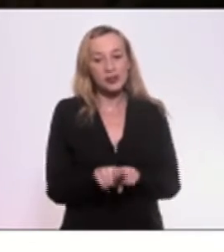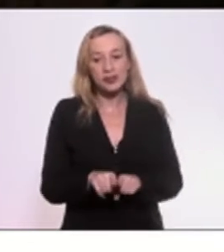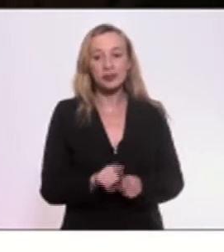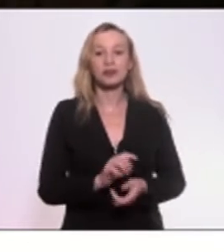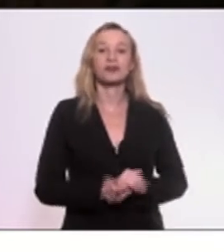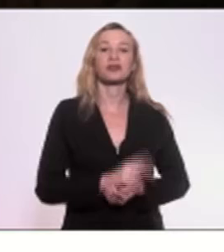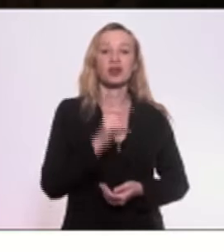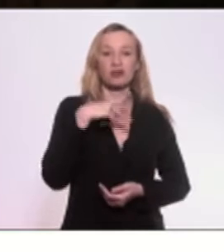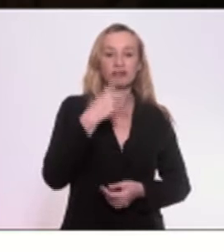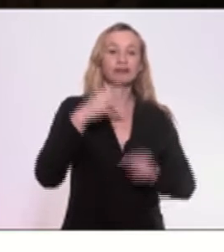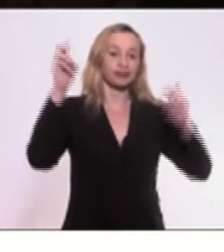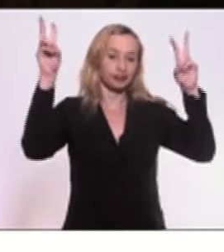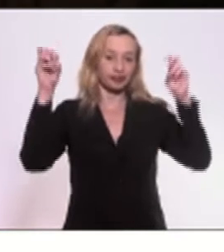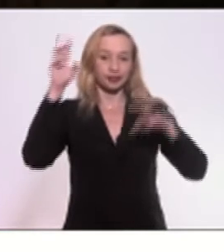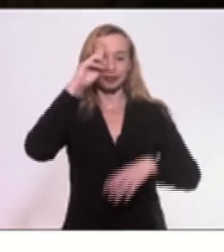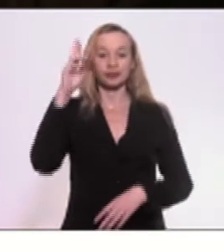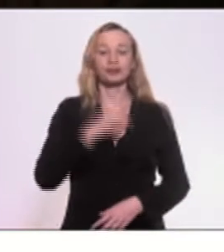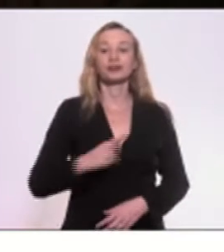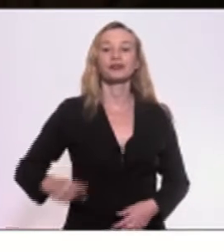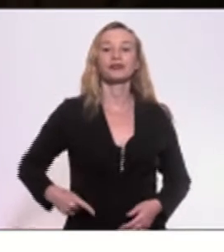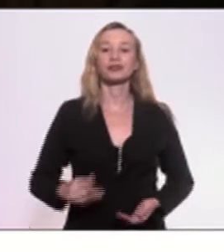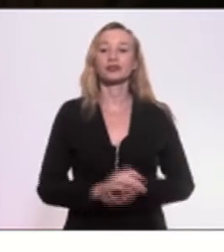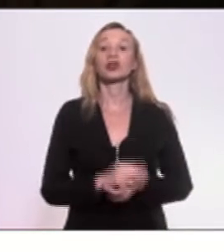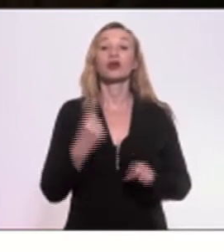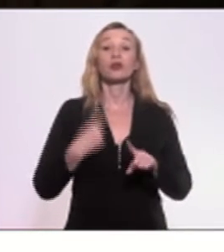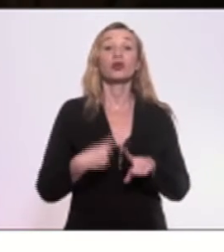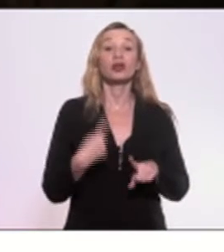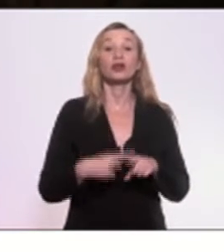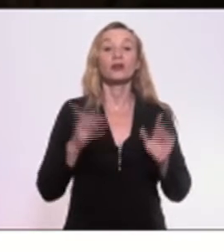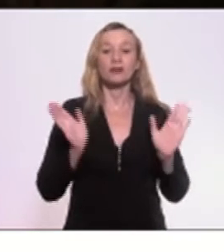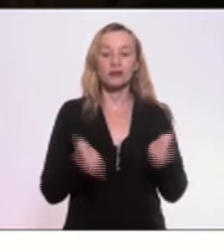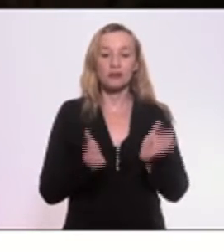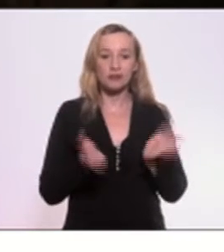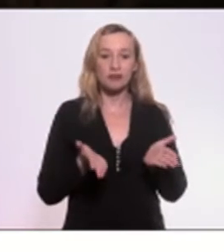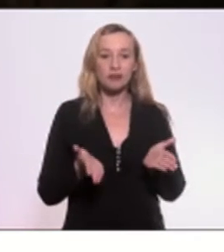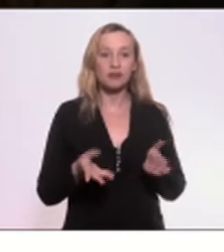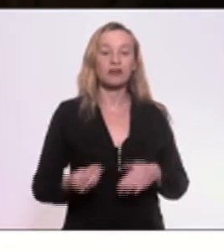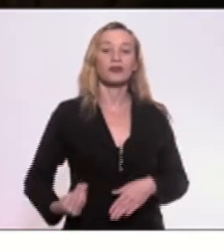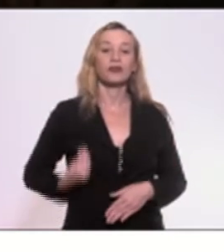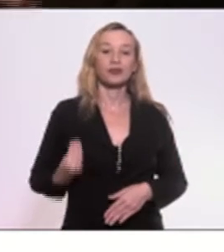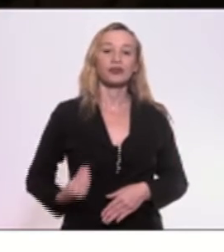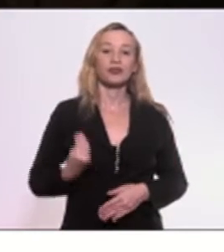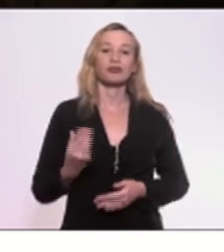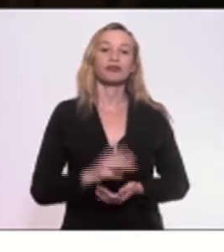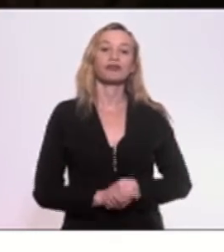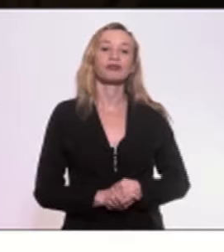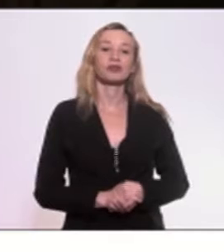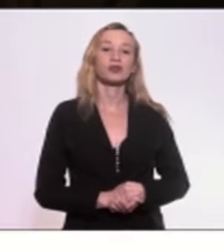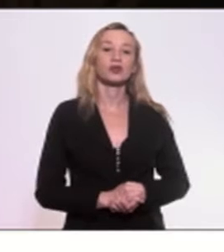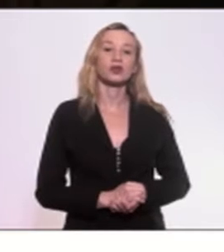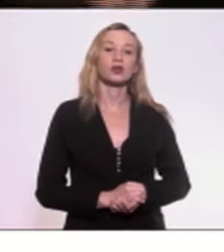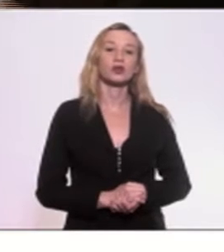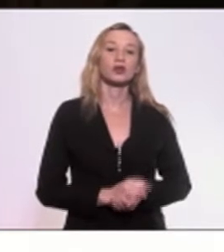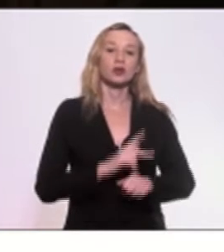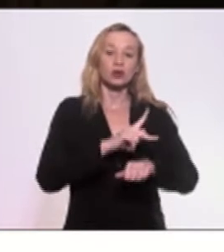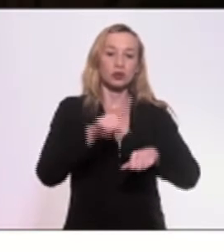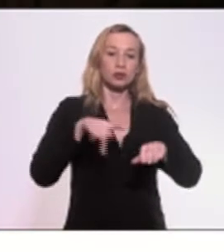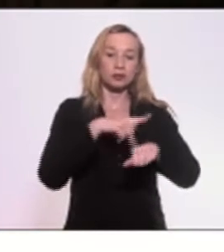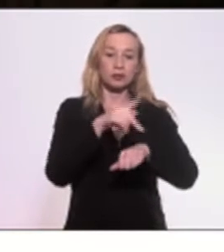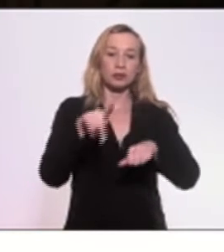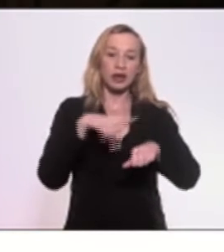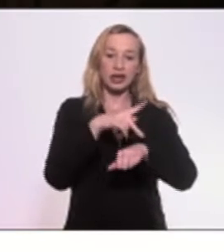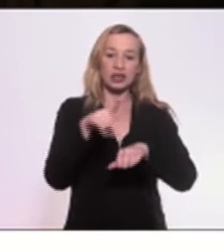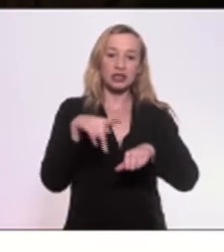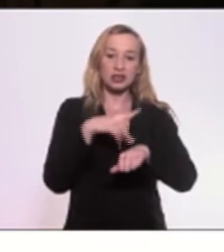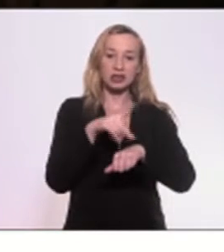tocando nesse assunto, senhor presidente, porque hoje vivemos um país de